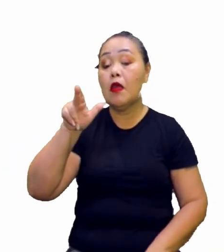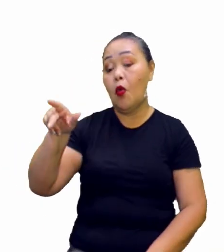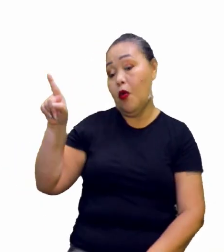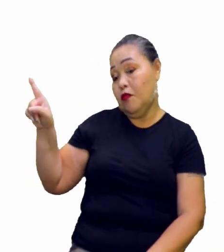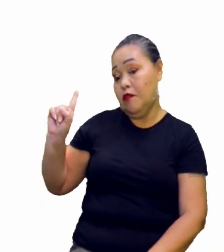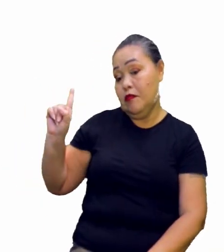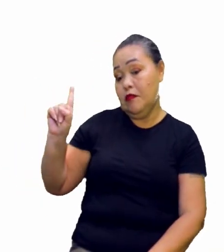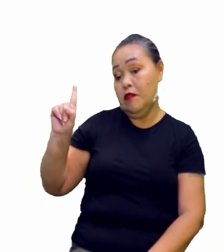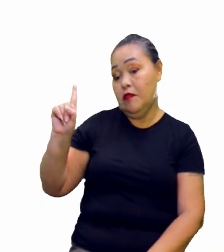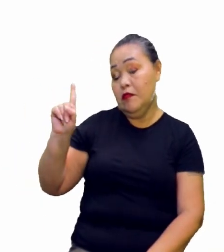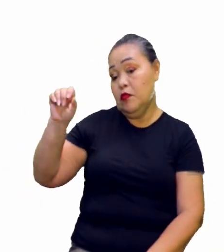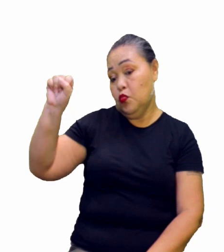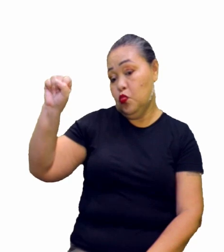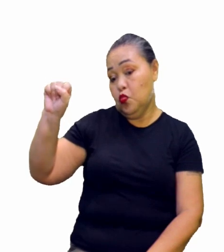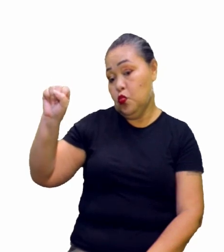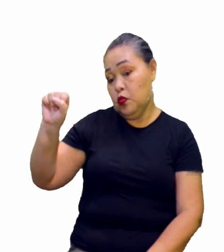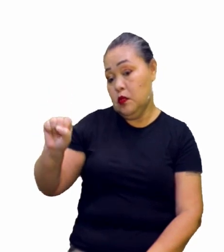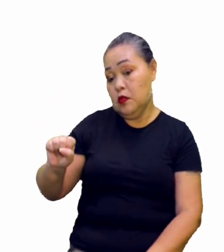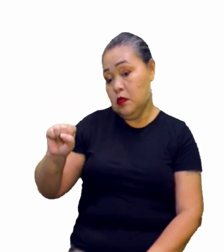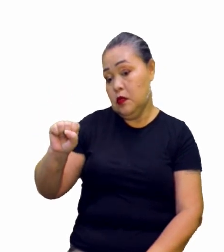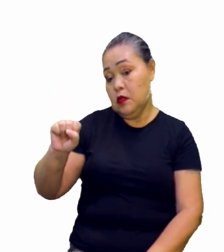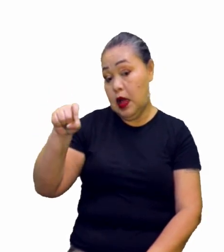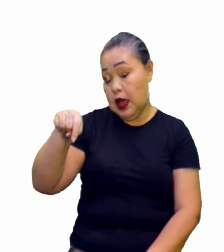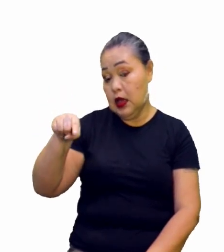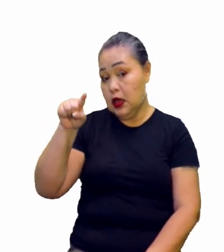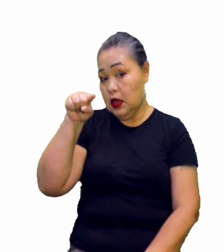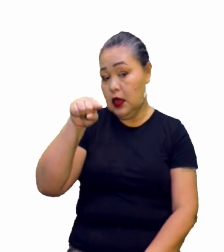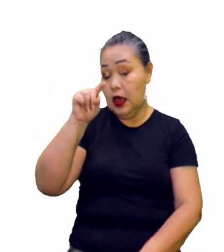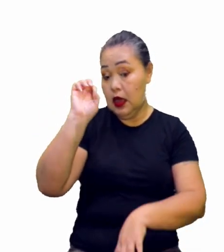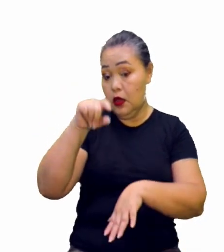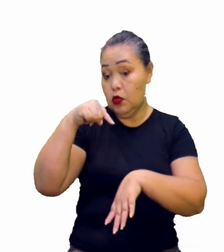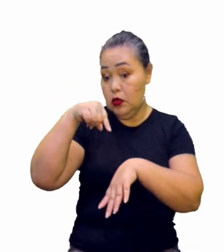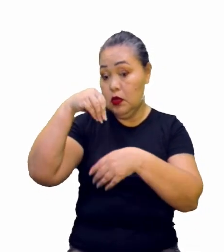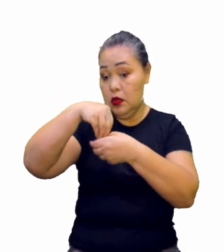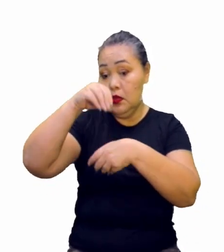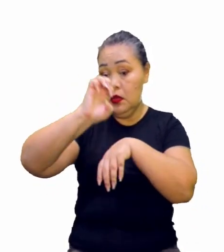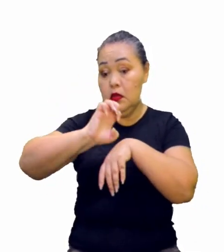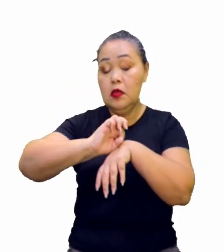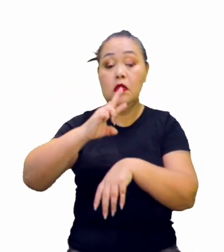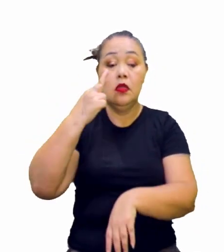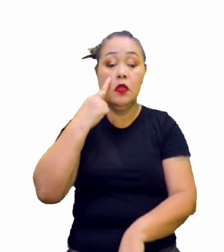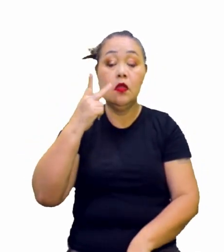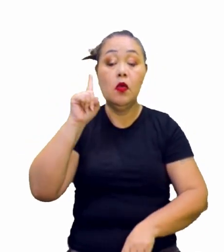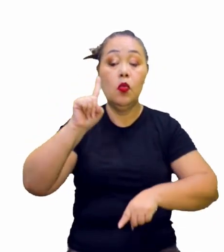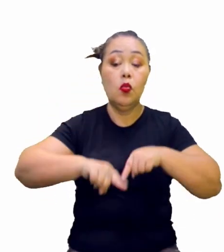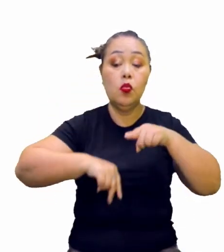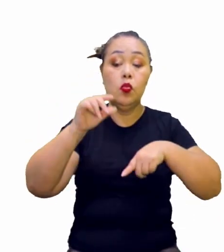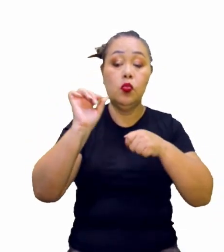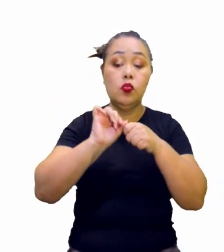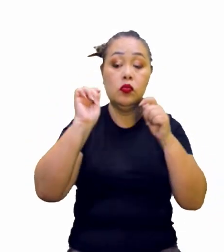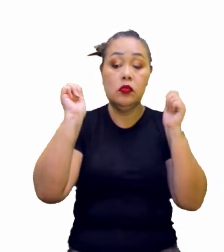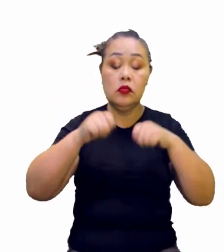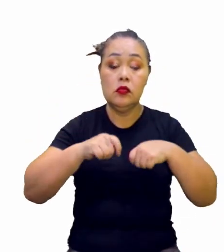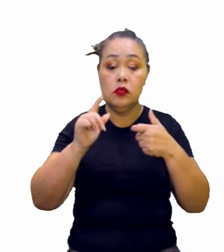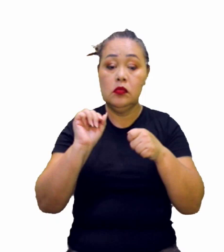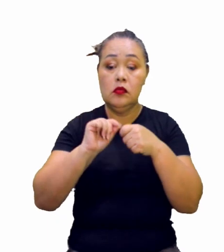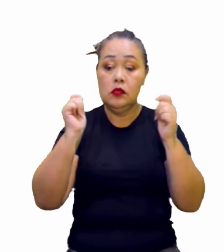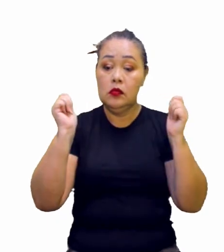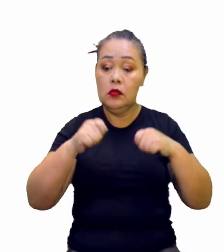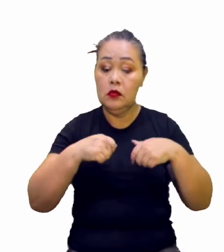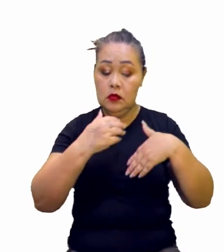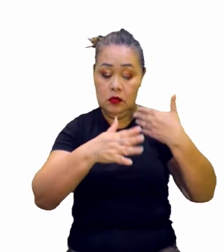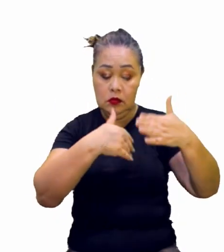aqui na nossa Amazônia, aqui no nosso estado. Estou falando de produtos, viabilidade de